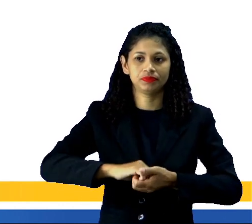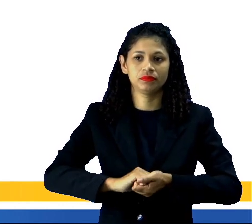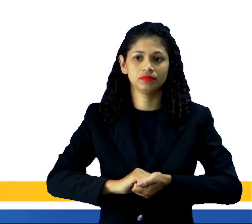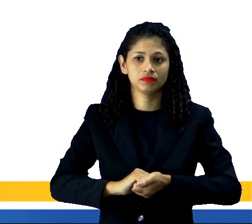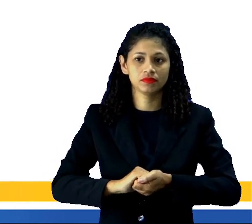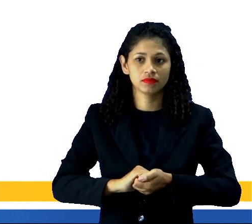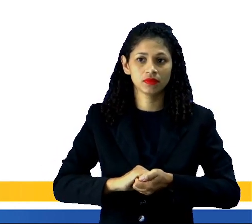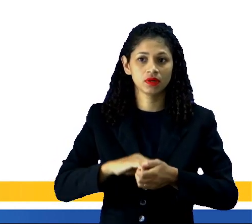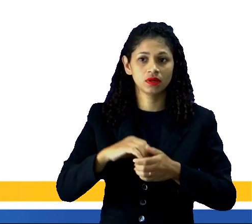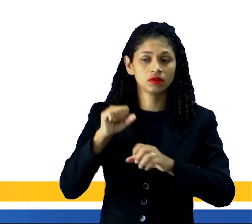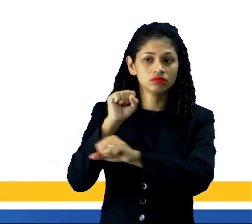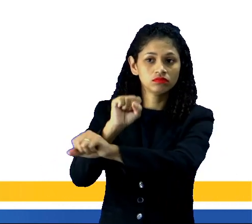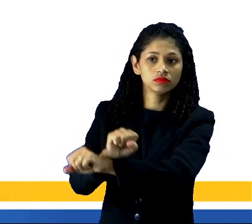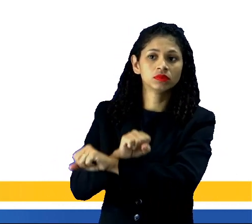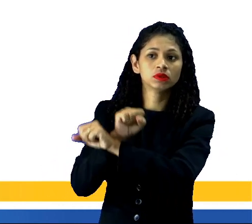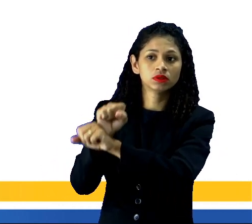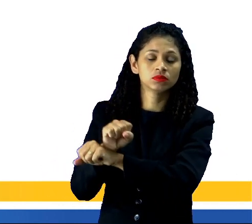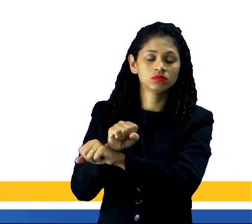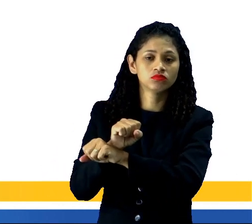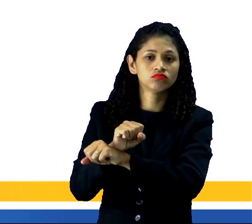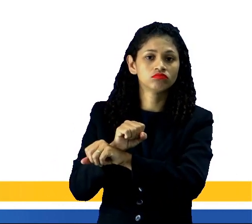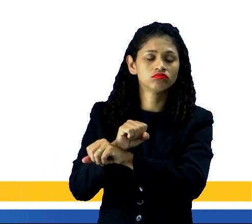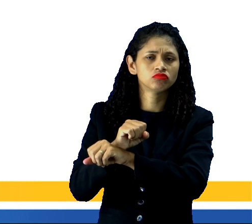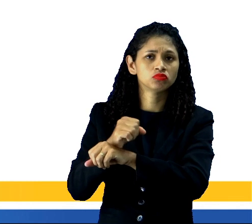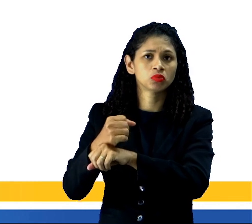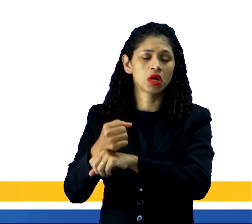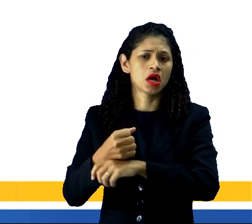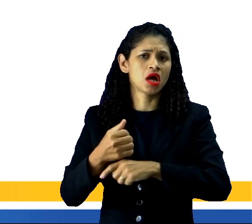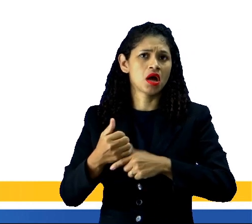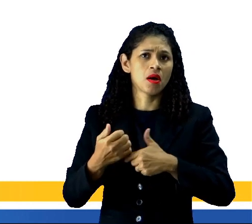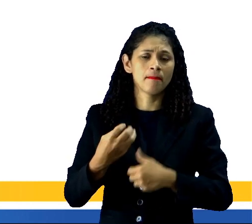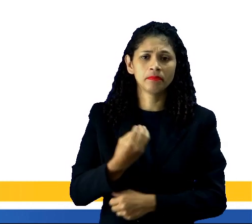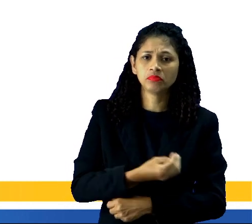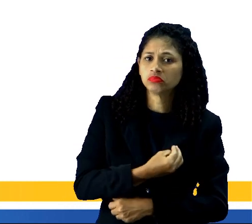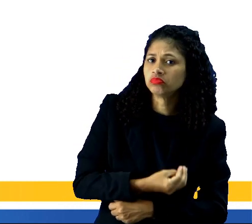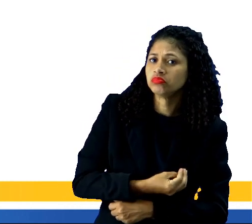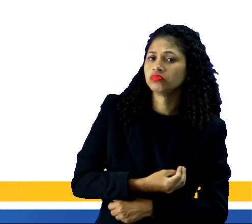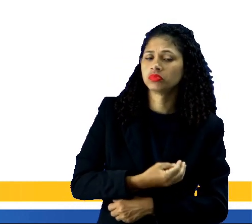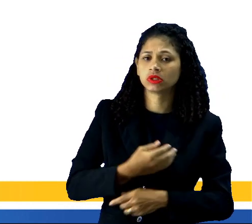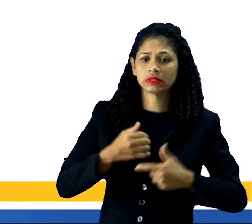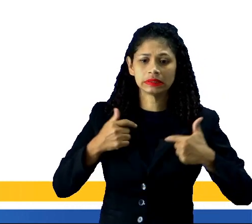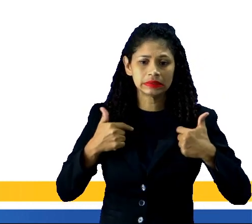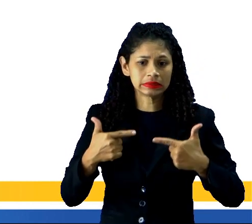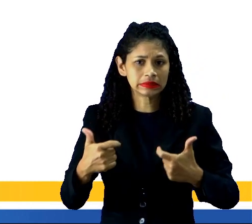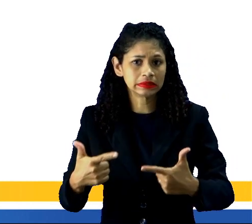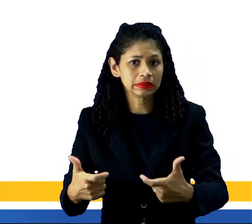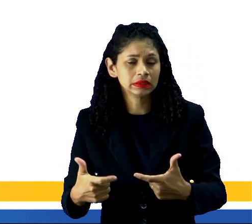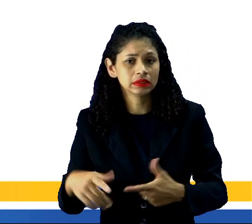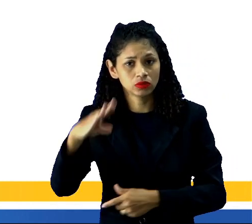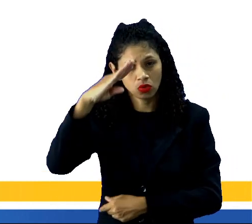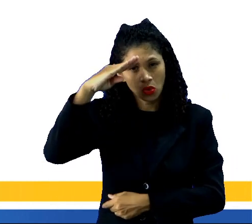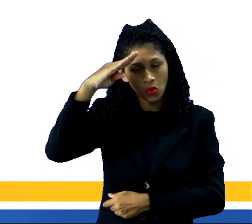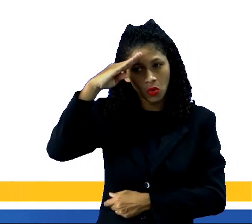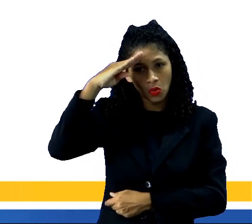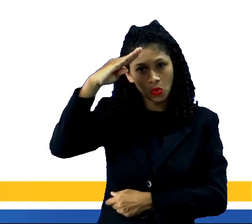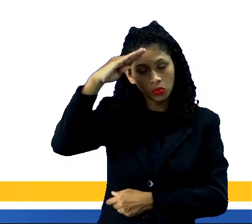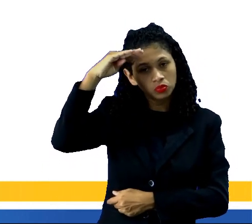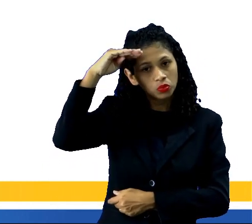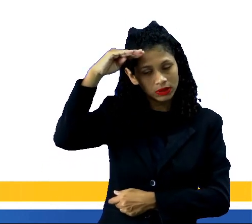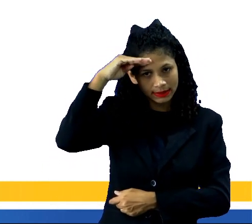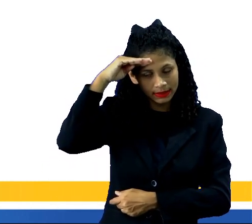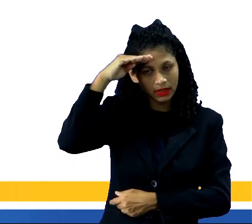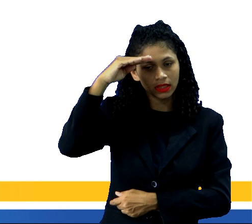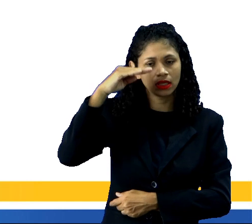transsaariano de escravos para integrarem exércitos, né? Ou trabalhar na agricultura. Entre os